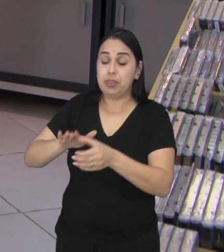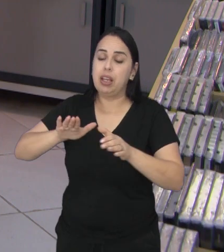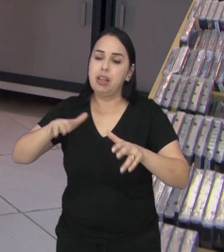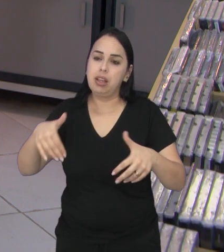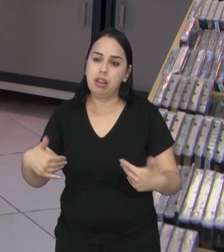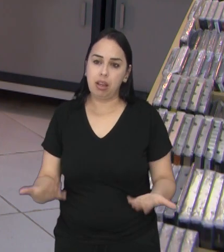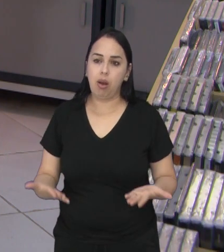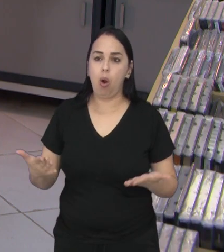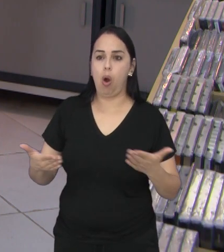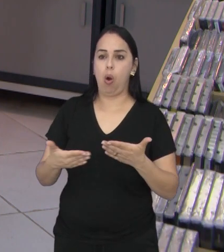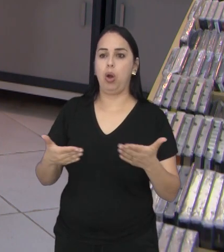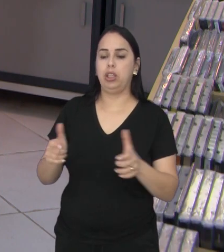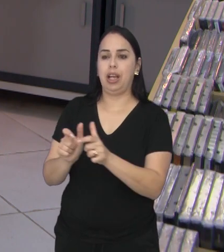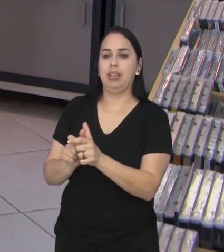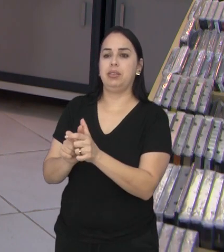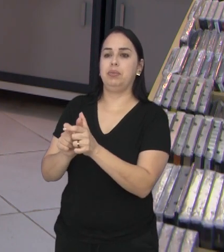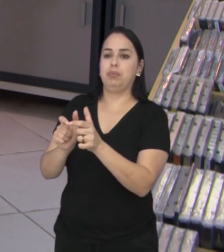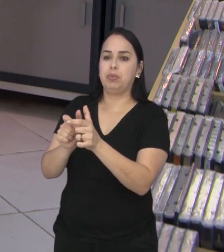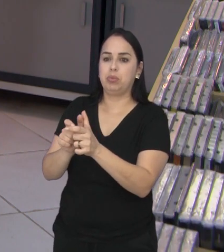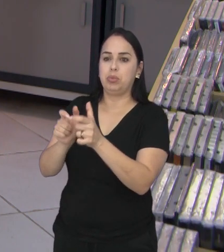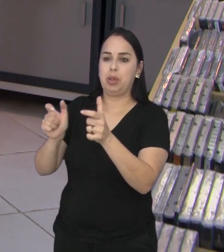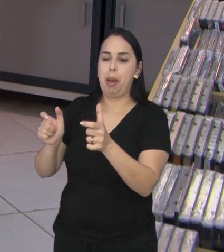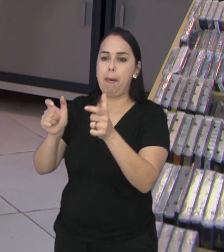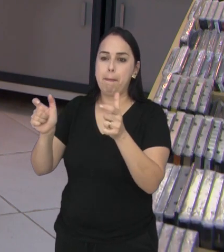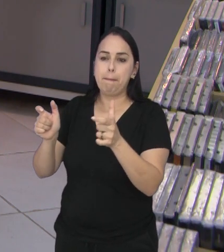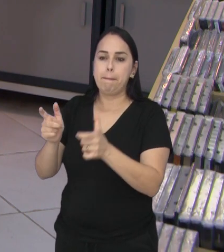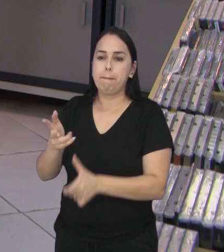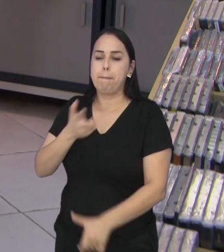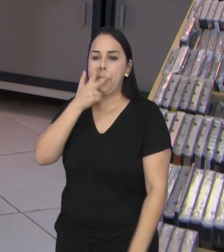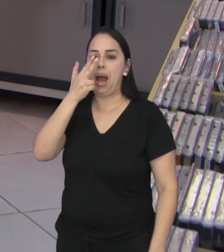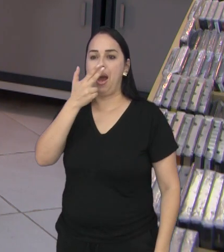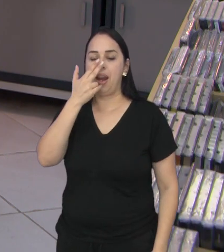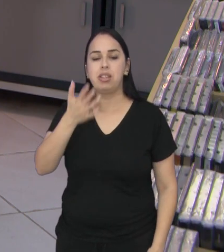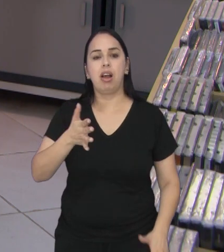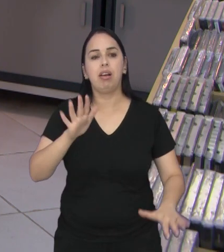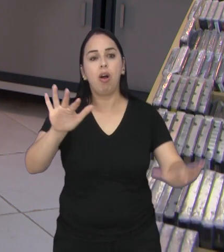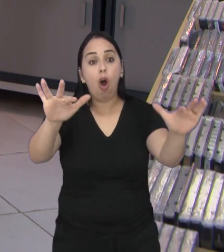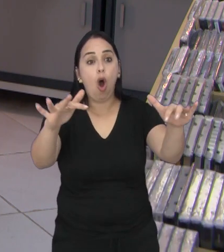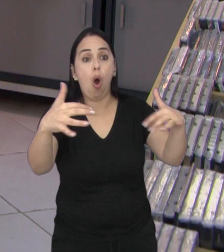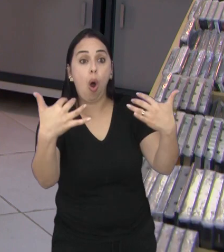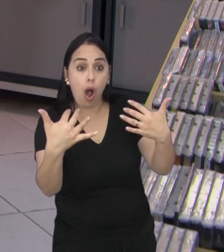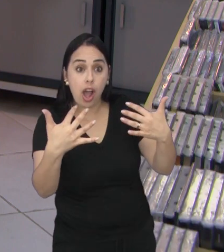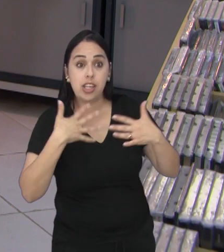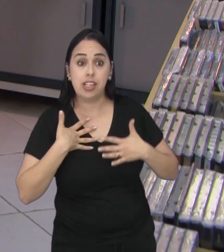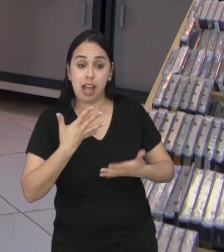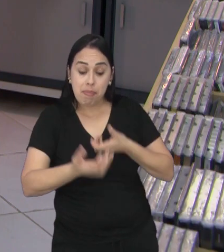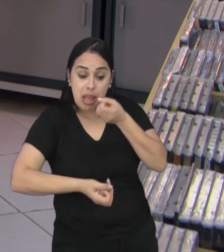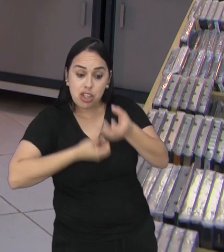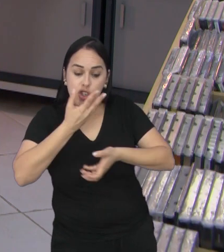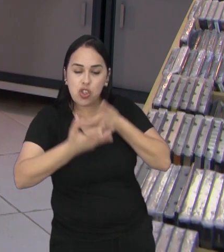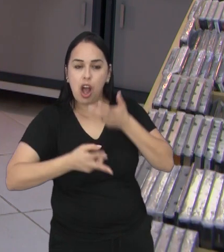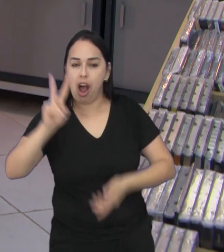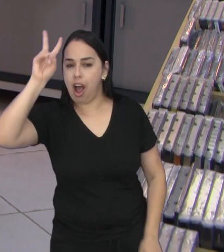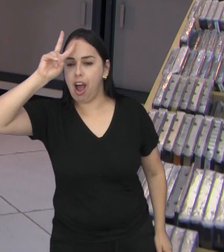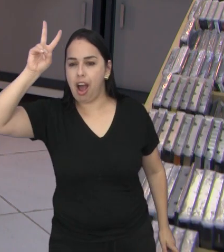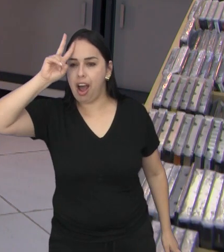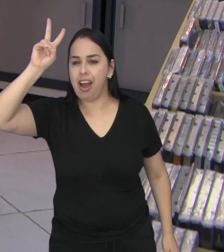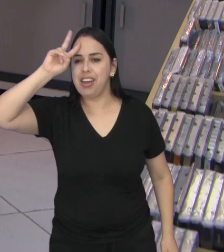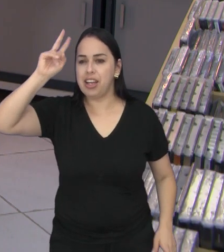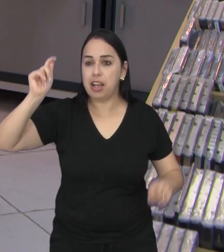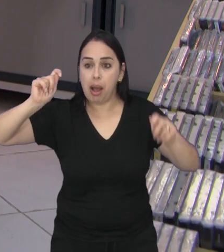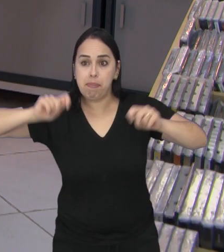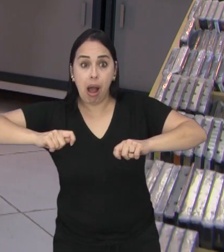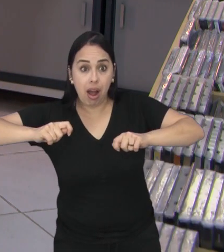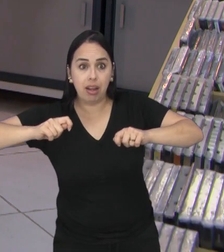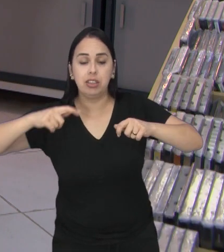silenciadas. Então a gente hoje é meio que um clamor para que as pessoas escutem as nossas vozes, para que as nossas histórias sejam contadas